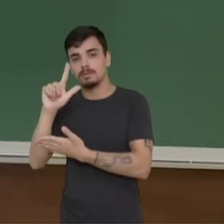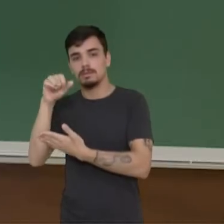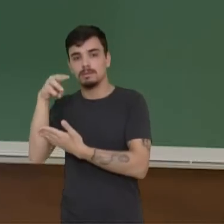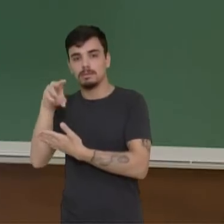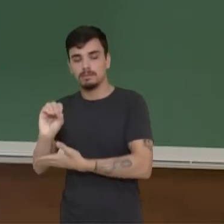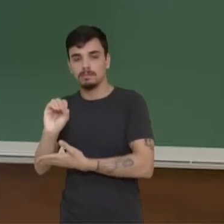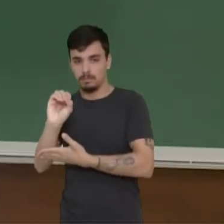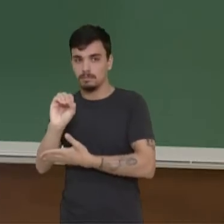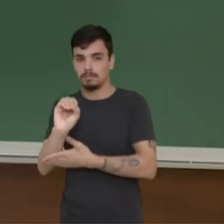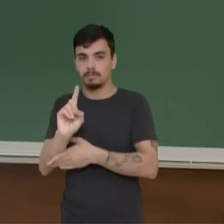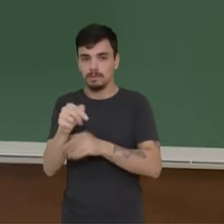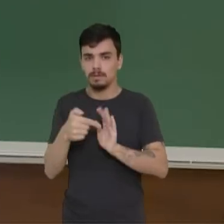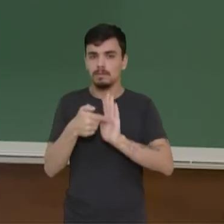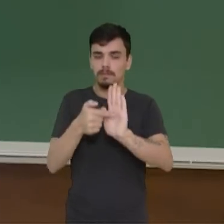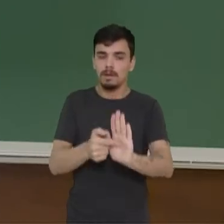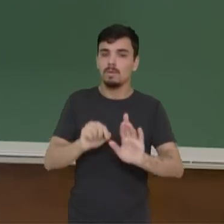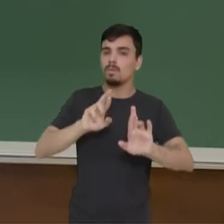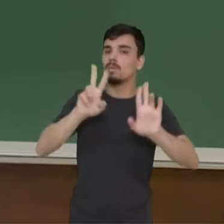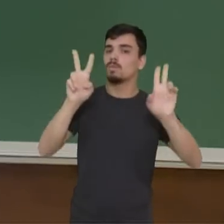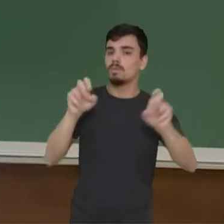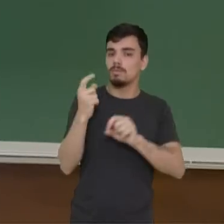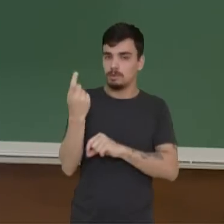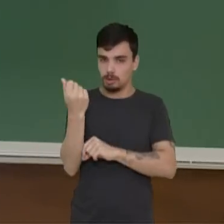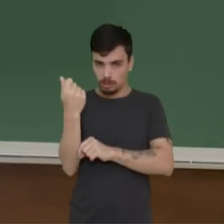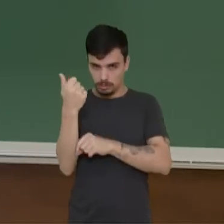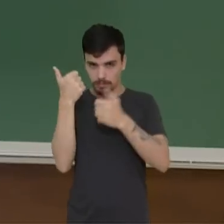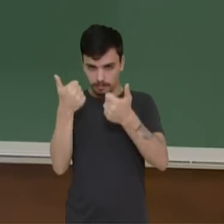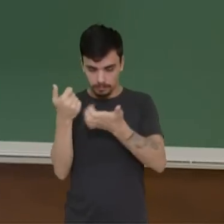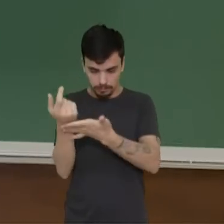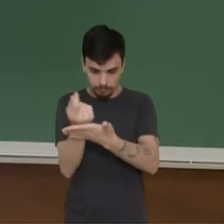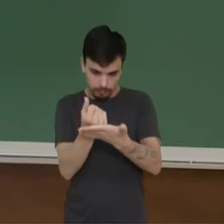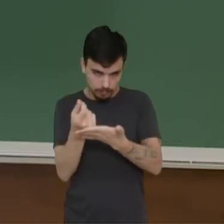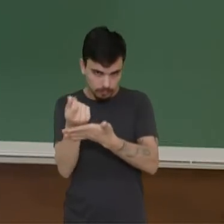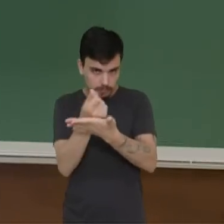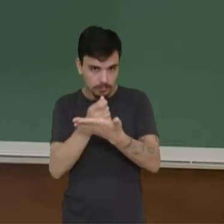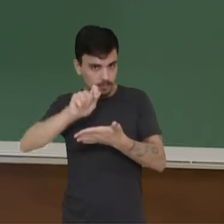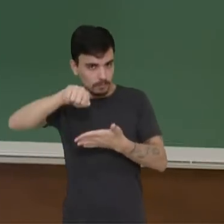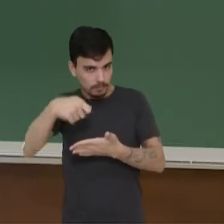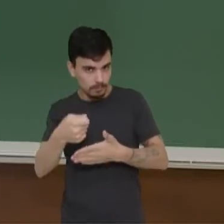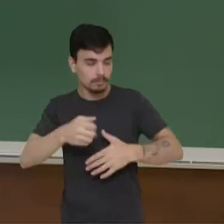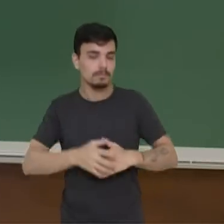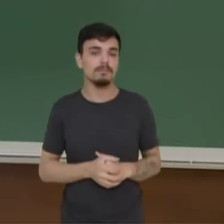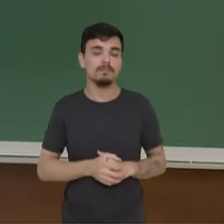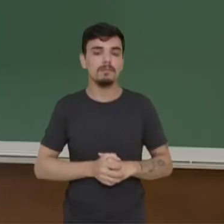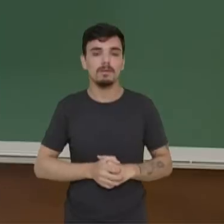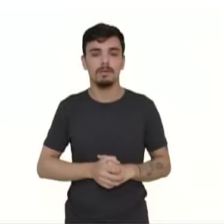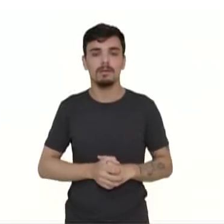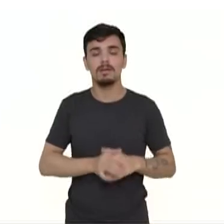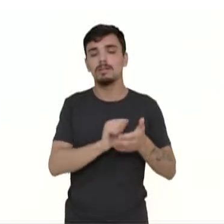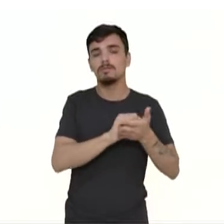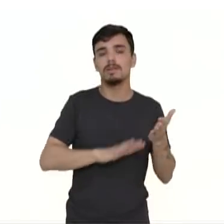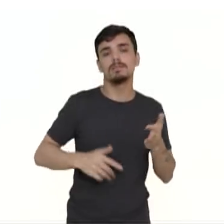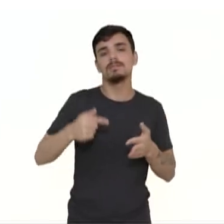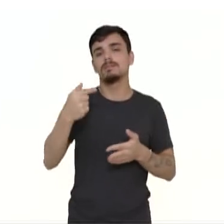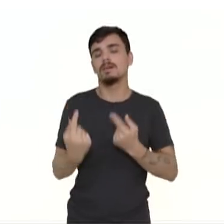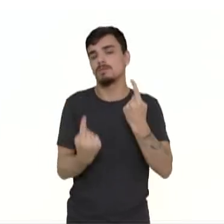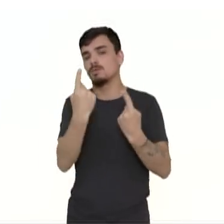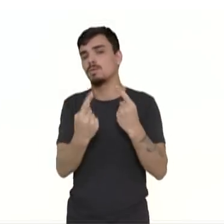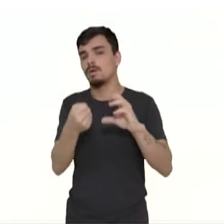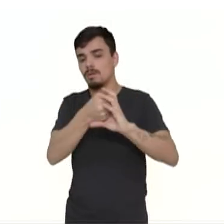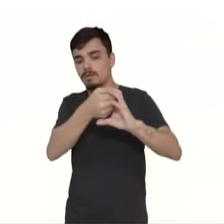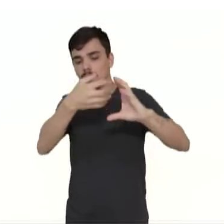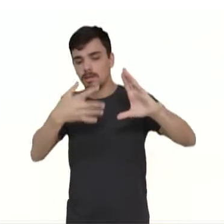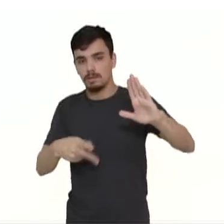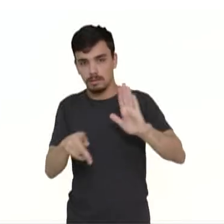na alternativa que constava a palavra capitalismo, ok? No exercício 7, eu vou pedir para vocês quais